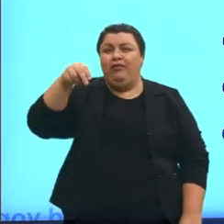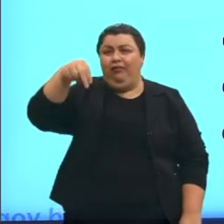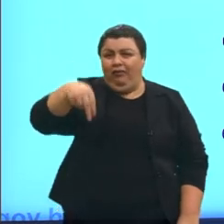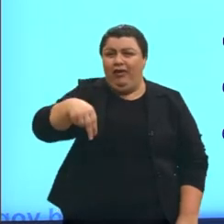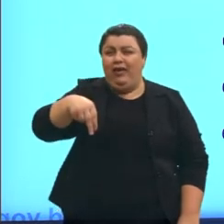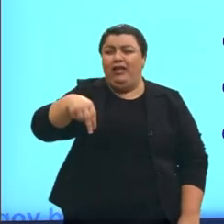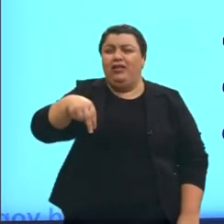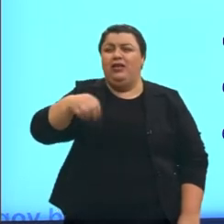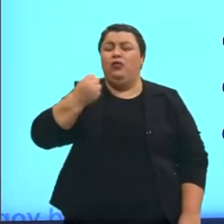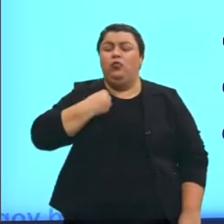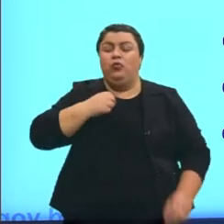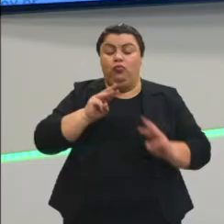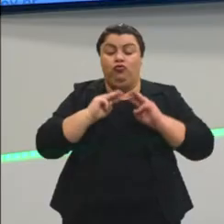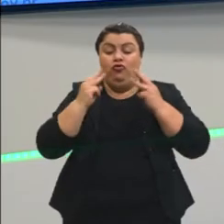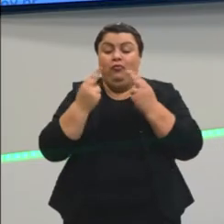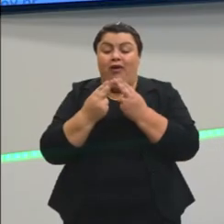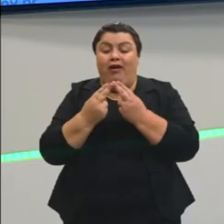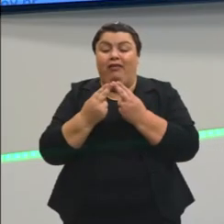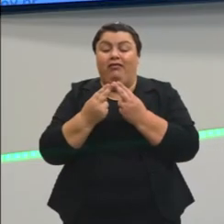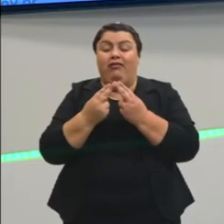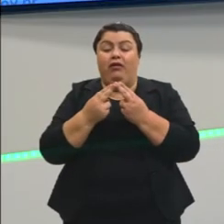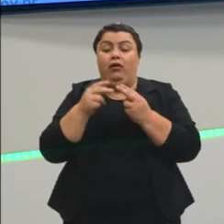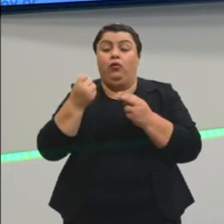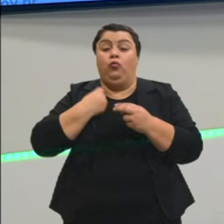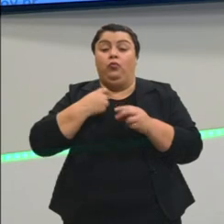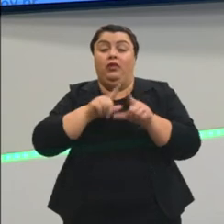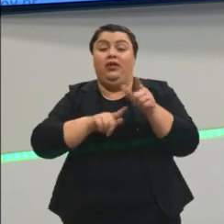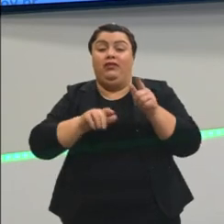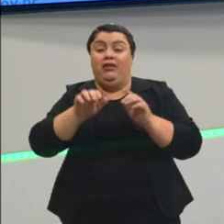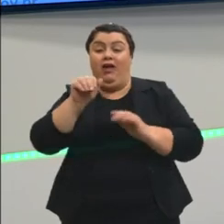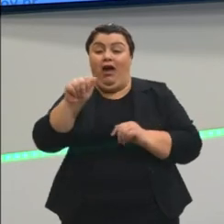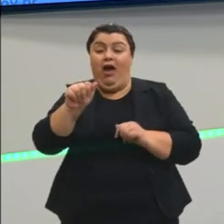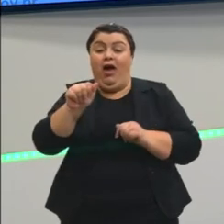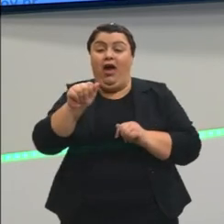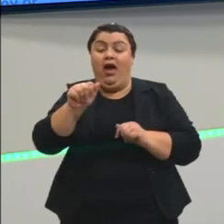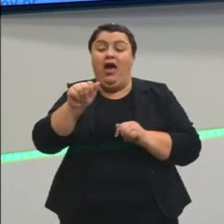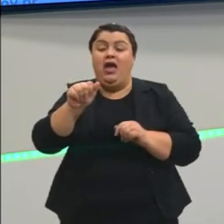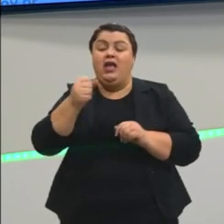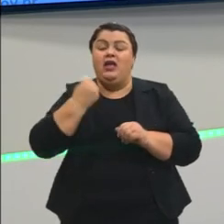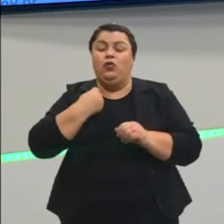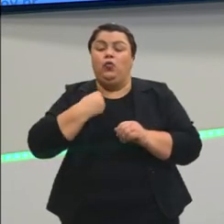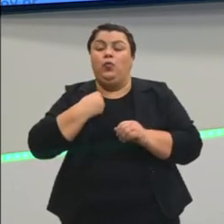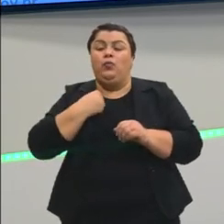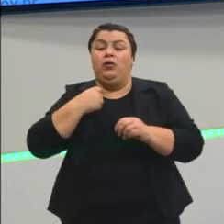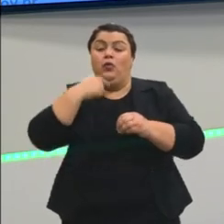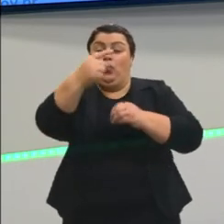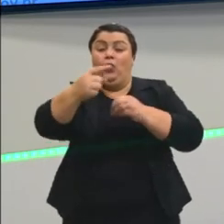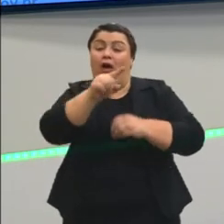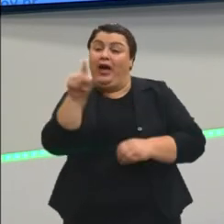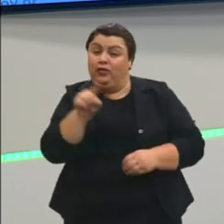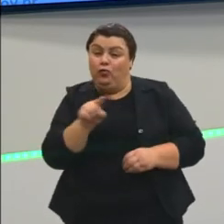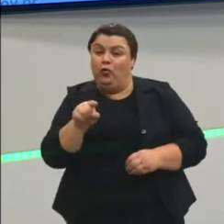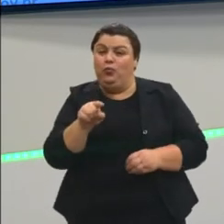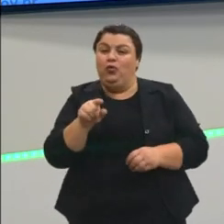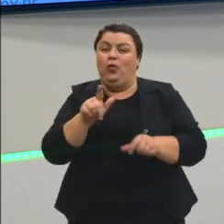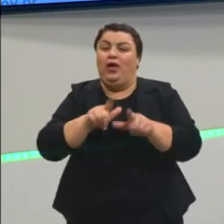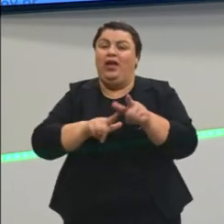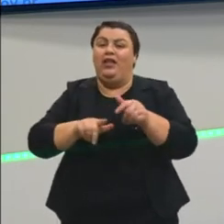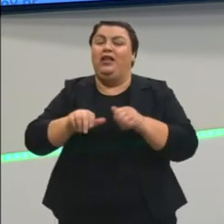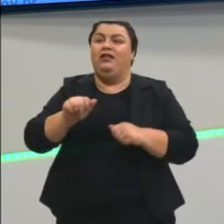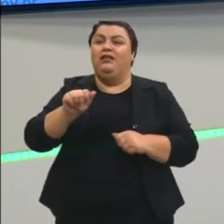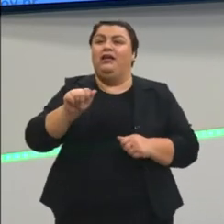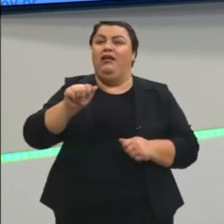identificar também que número de massa e com a letra a e que o número atômico é com a letra z porque eu vim algumas questões de vestibulares que